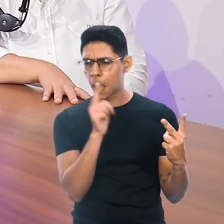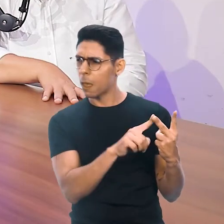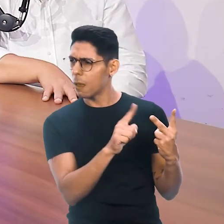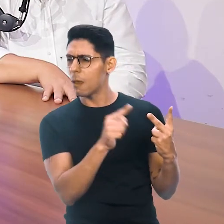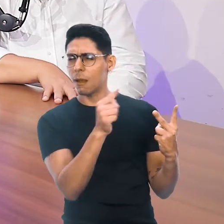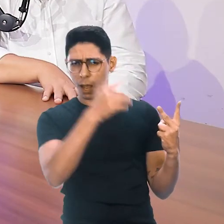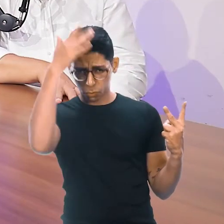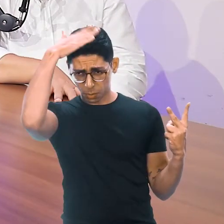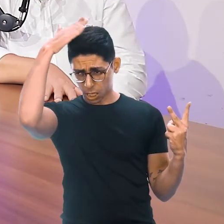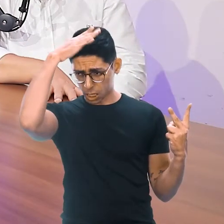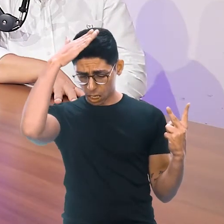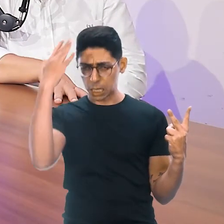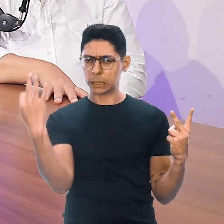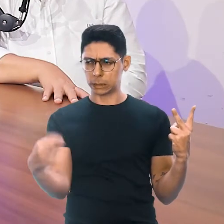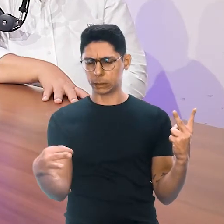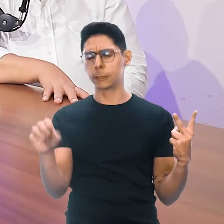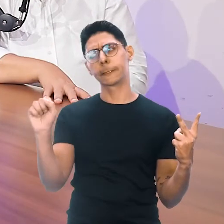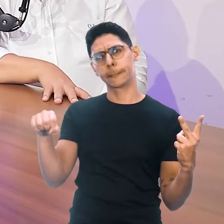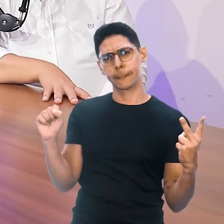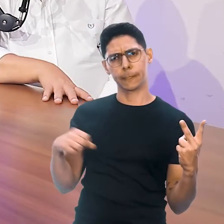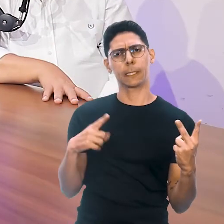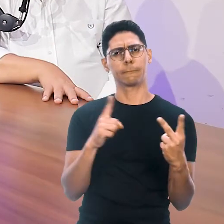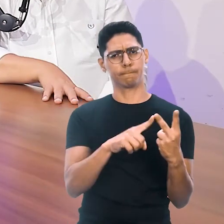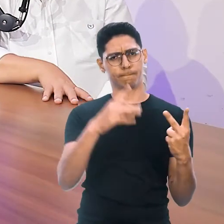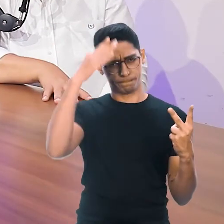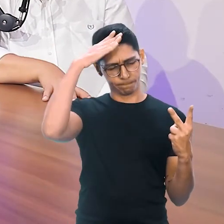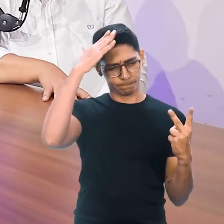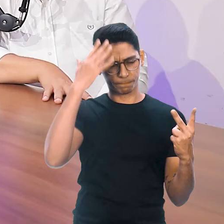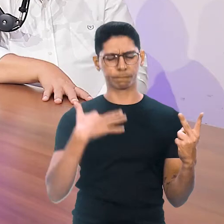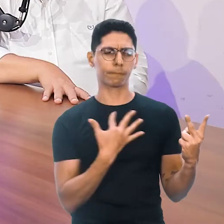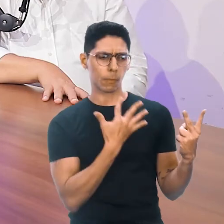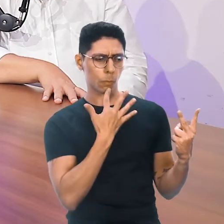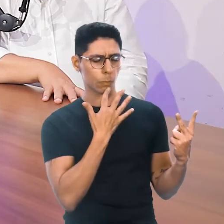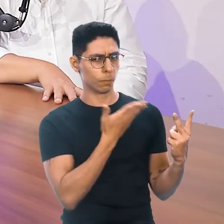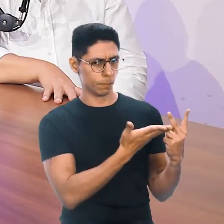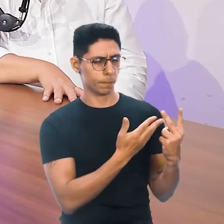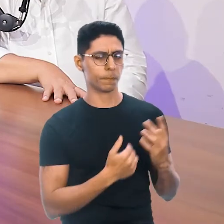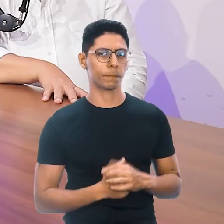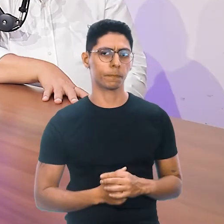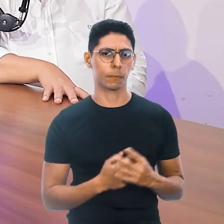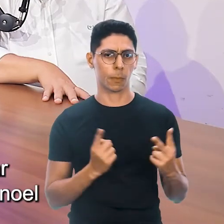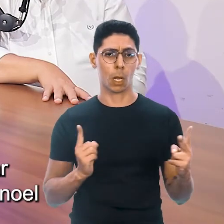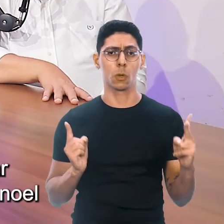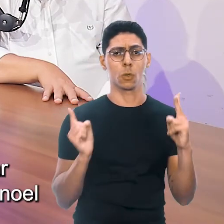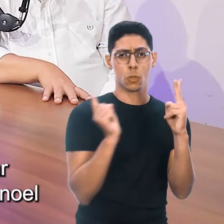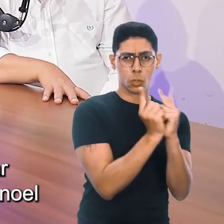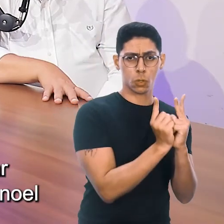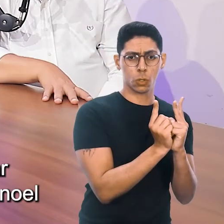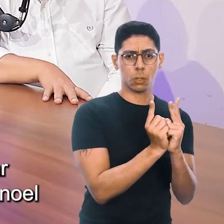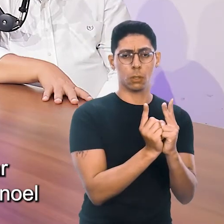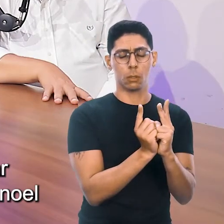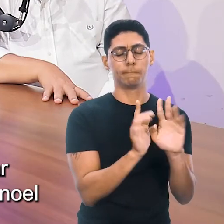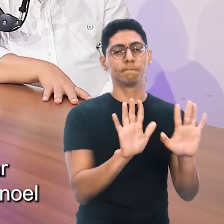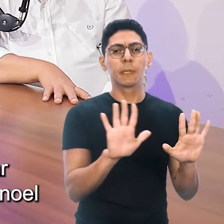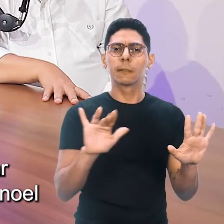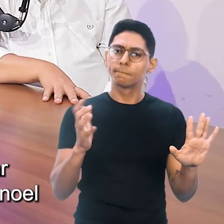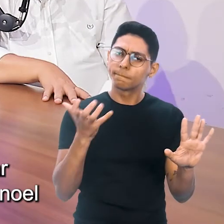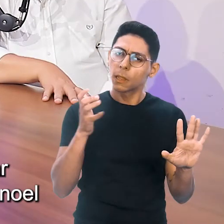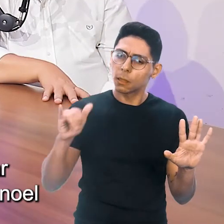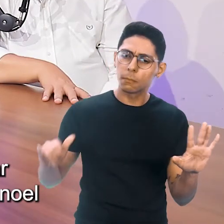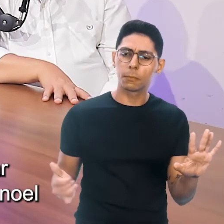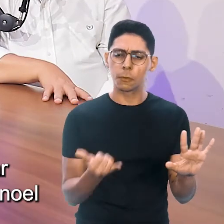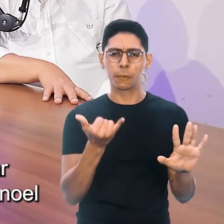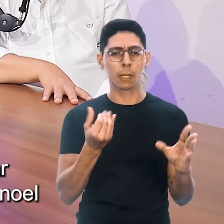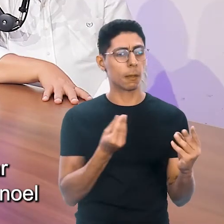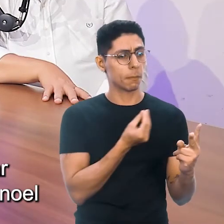Paraná? Do Paraná, exatamente. Conheço. E me juntei. Aliás, eu quero aproveitar aqui, né, e mandar um